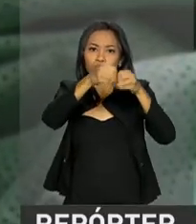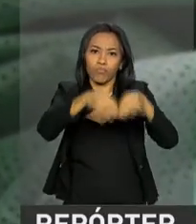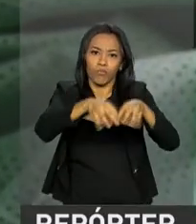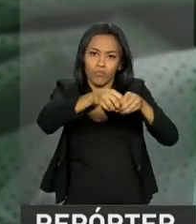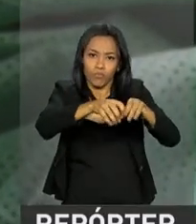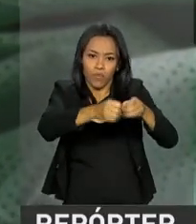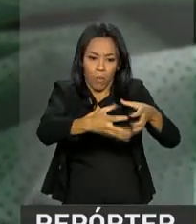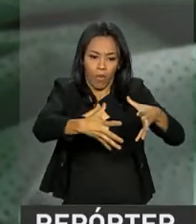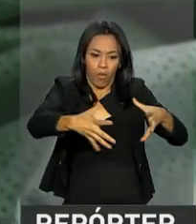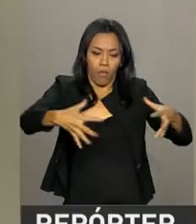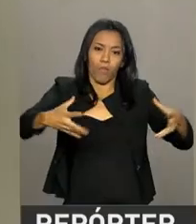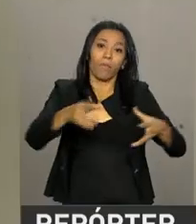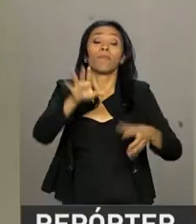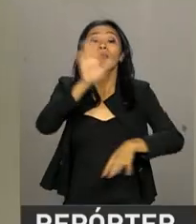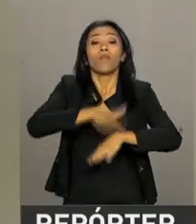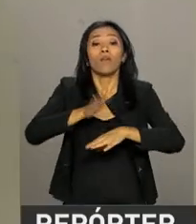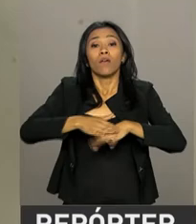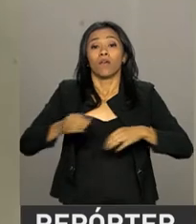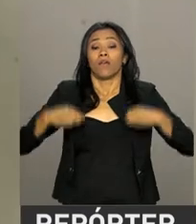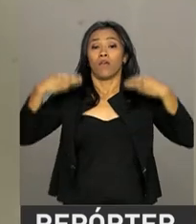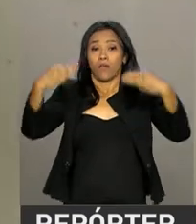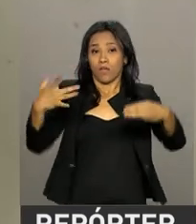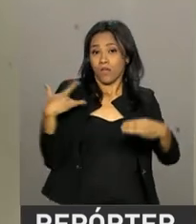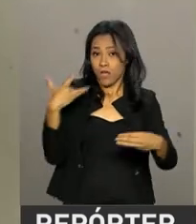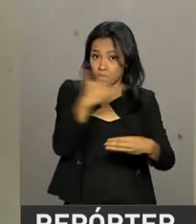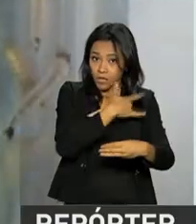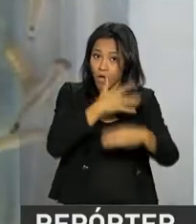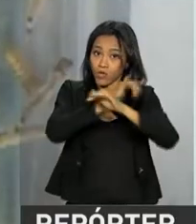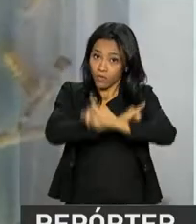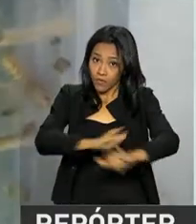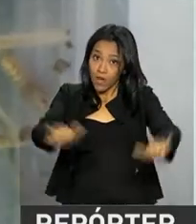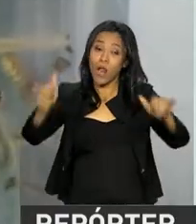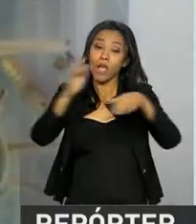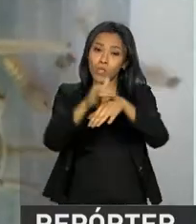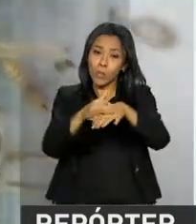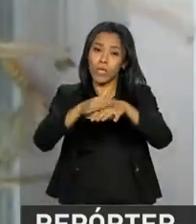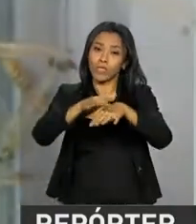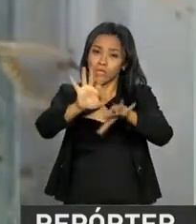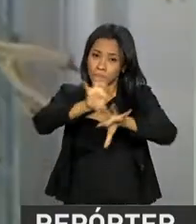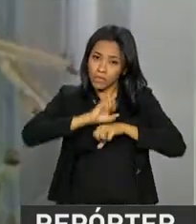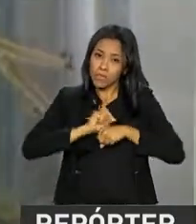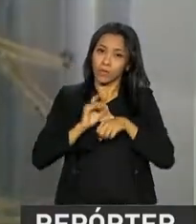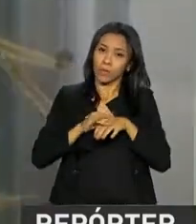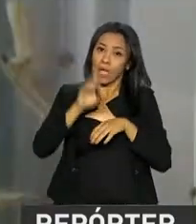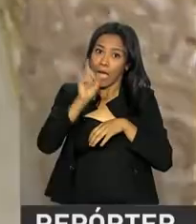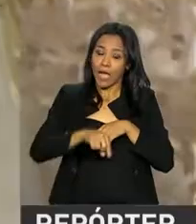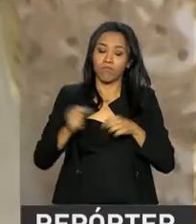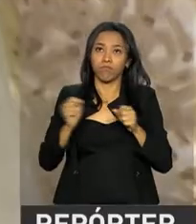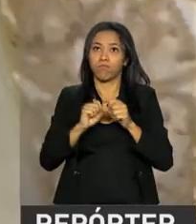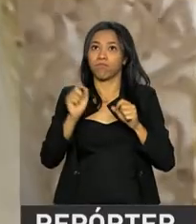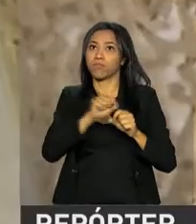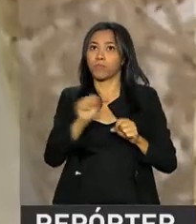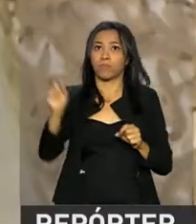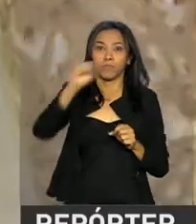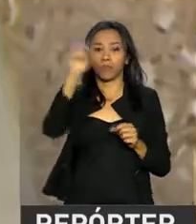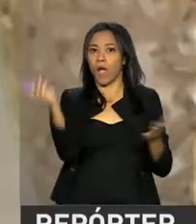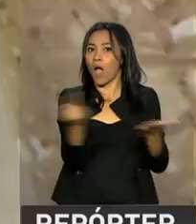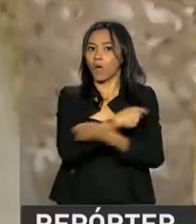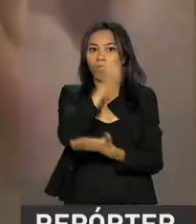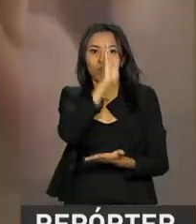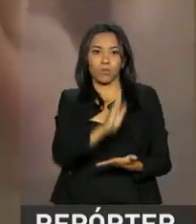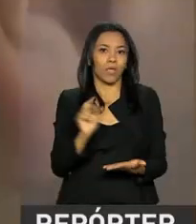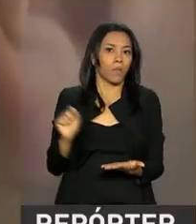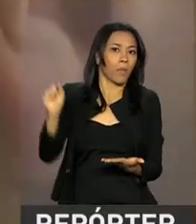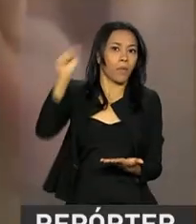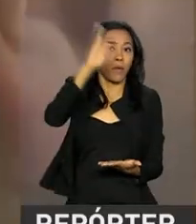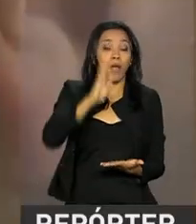acordo com o ministério da saúde as doenças transmitidas pelo pelo mosquito registraram queda expressiva em todo o país os casos de dengue